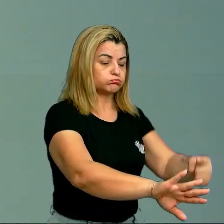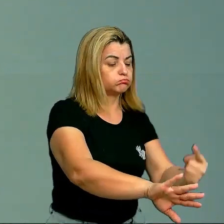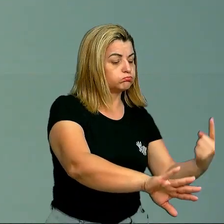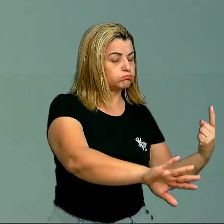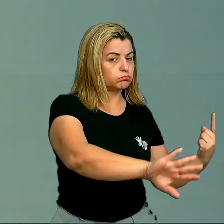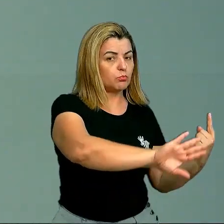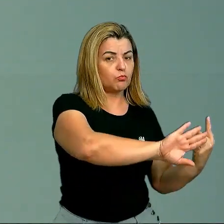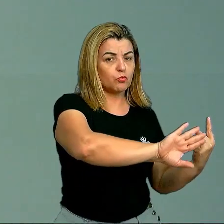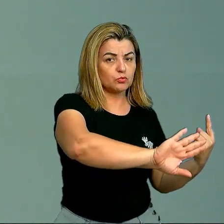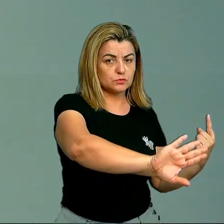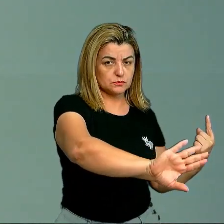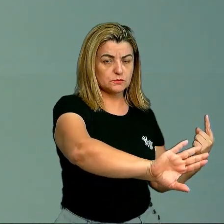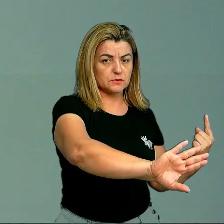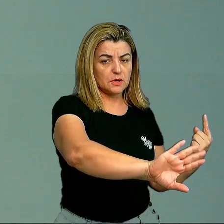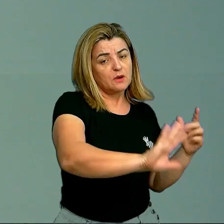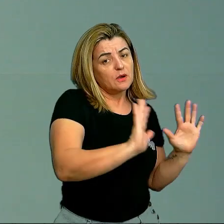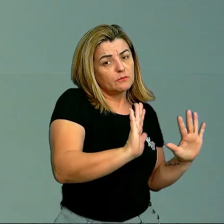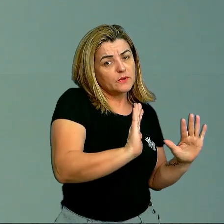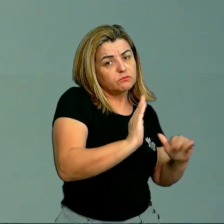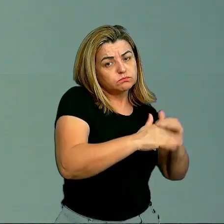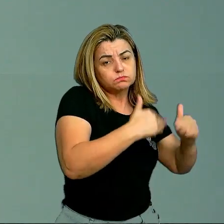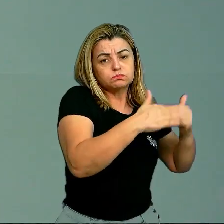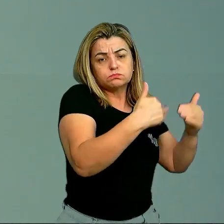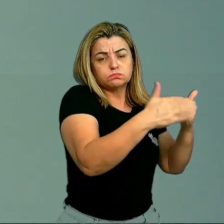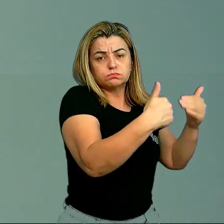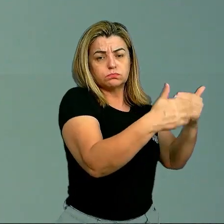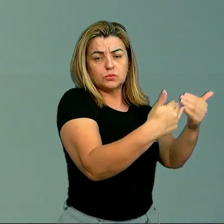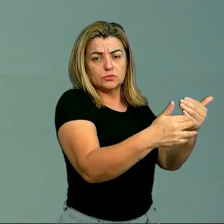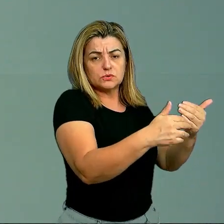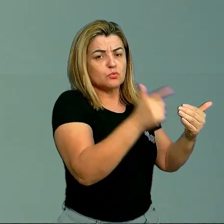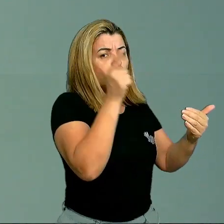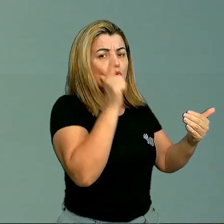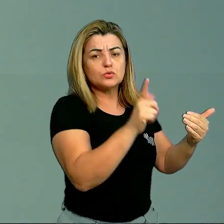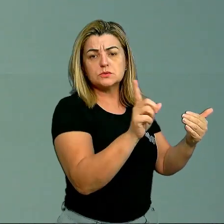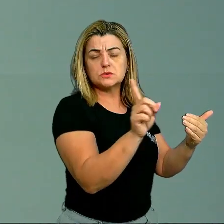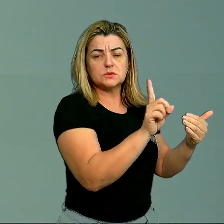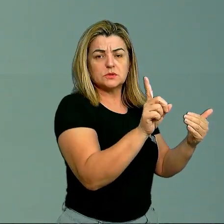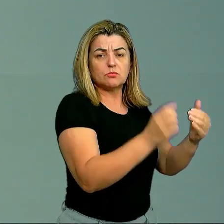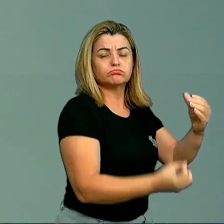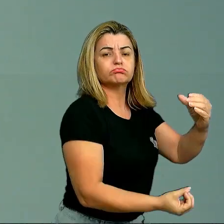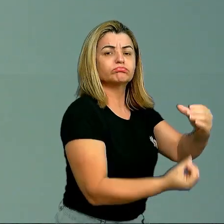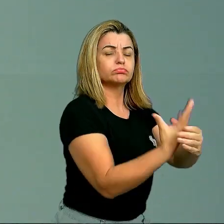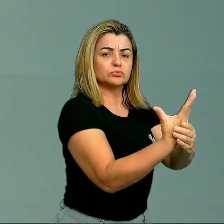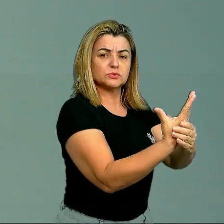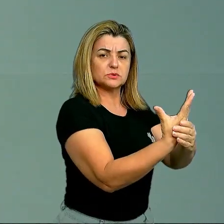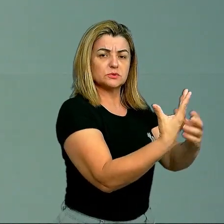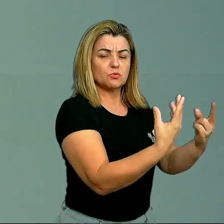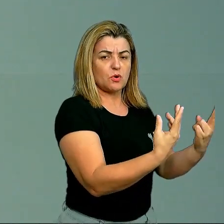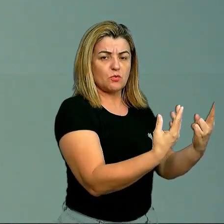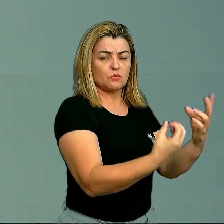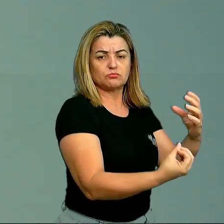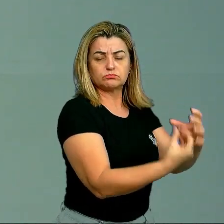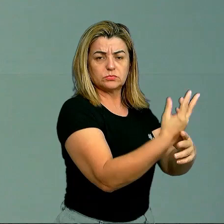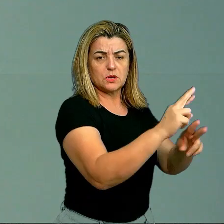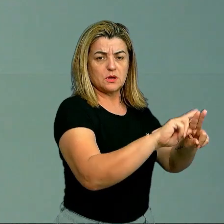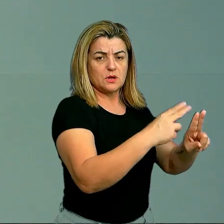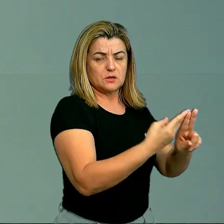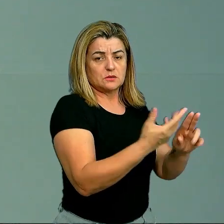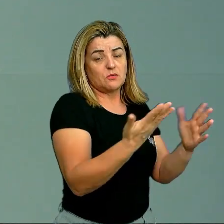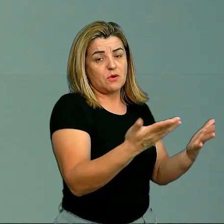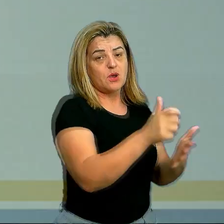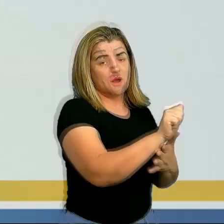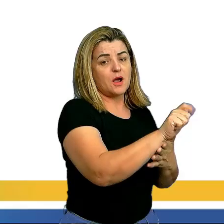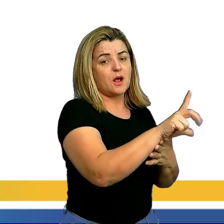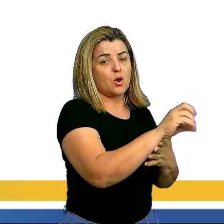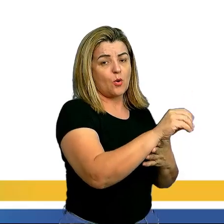mudanças, né? Que, consequentemente, se ela voltasse, ela não conseguiria mais se reproduzir com aquela espécie. Então, a alopátrica é